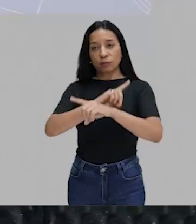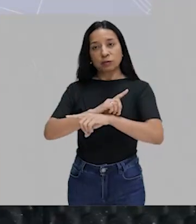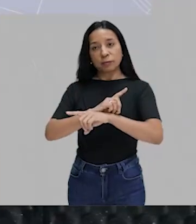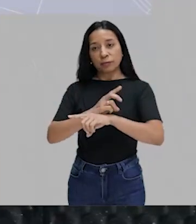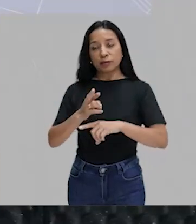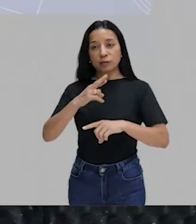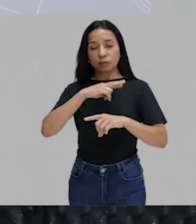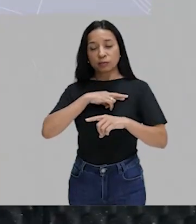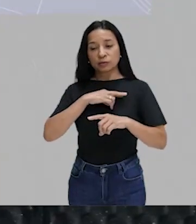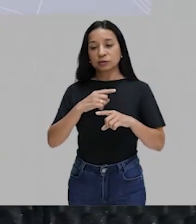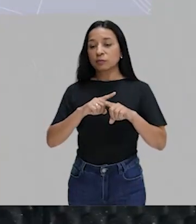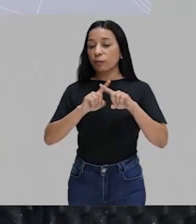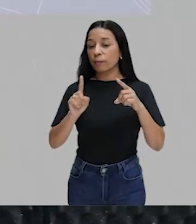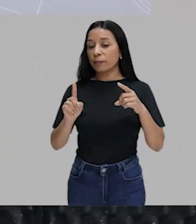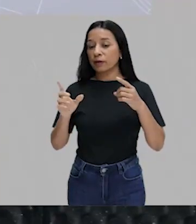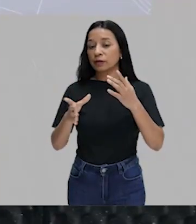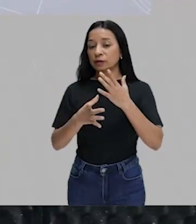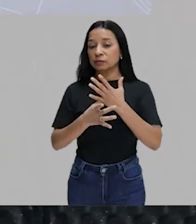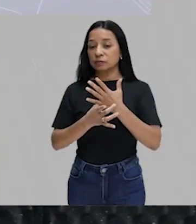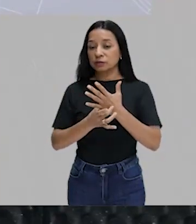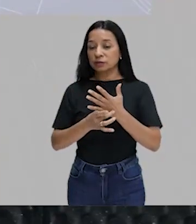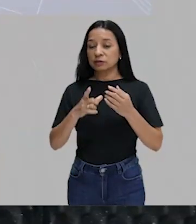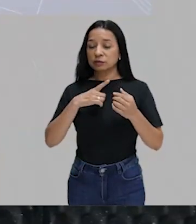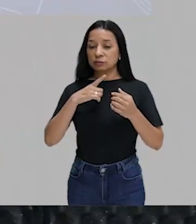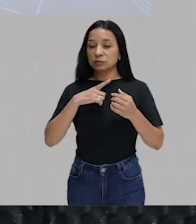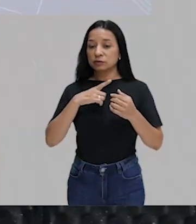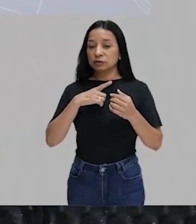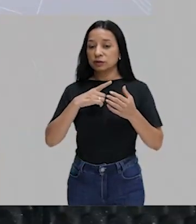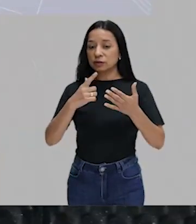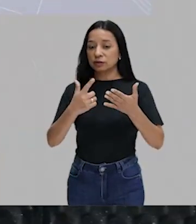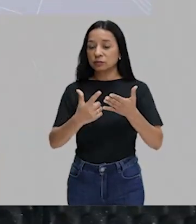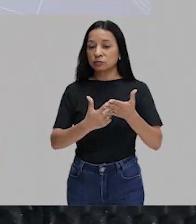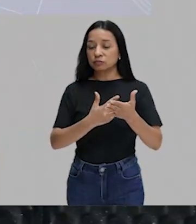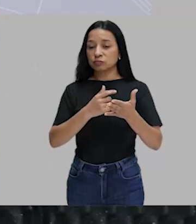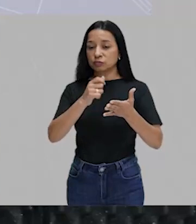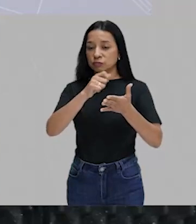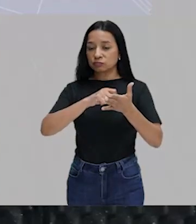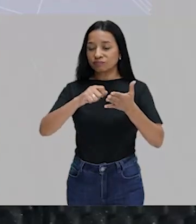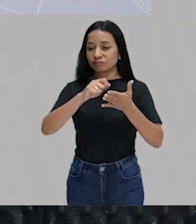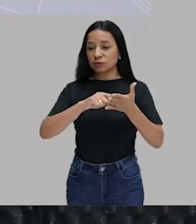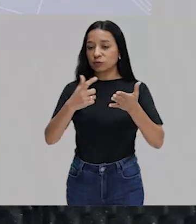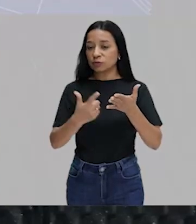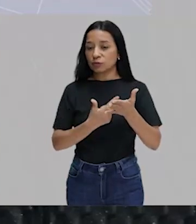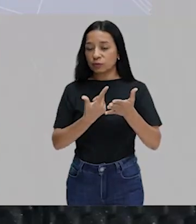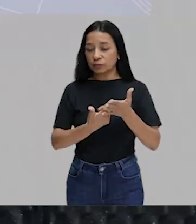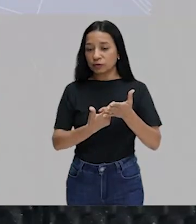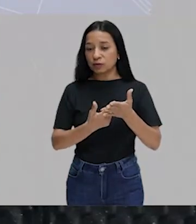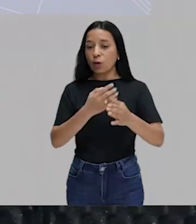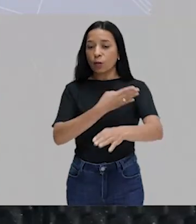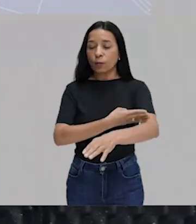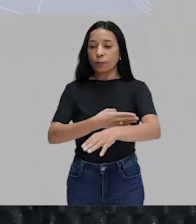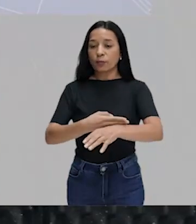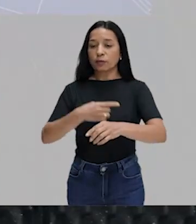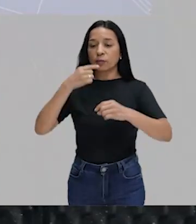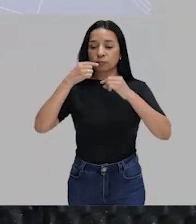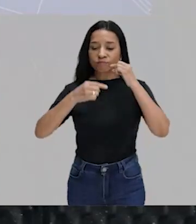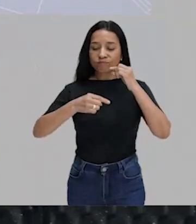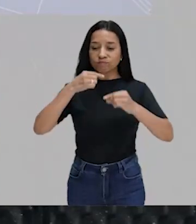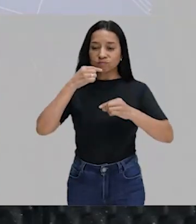realismo traz nas suas obras aquele comportamento criticado de uma